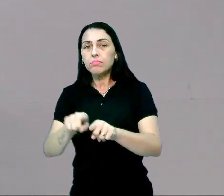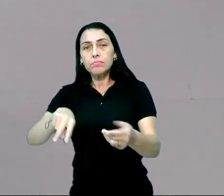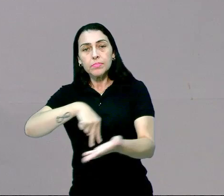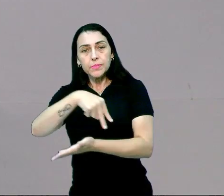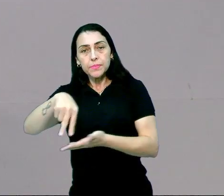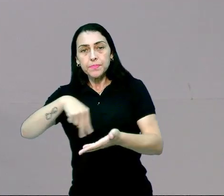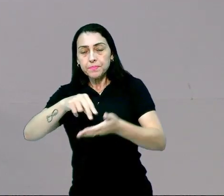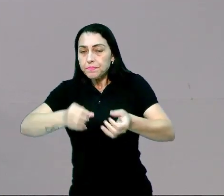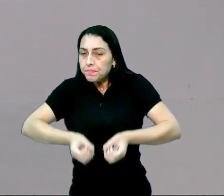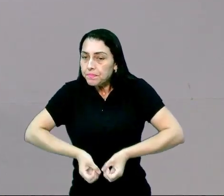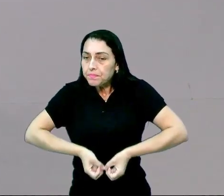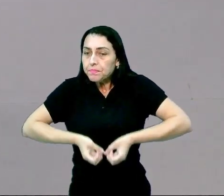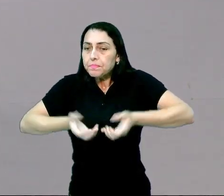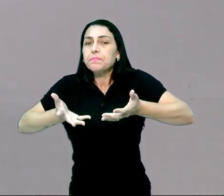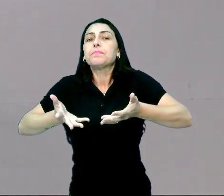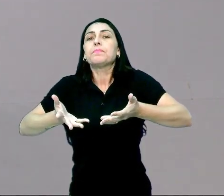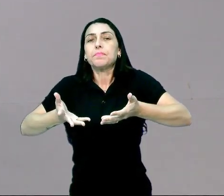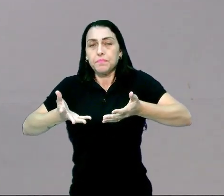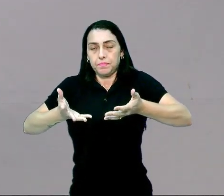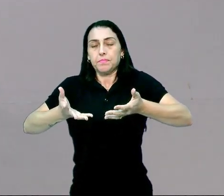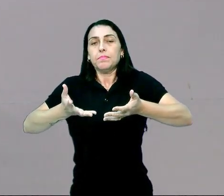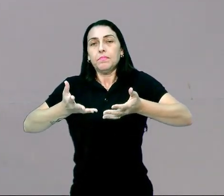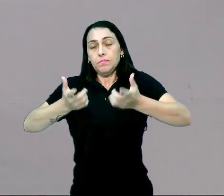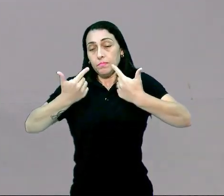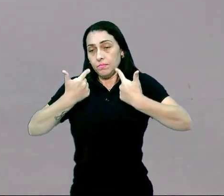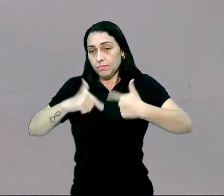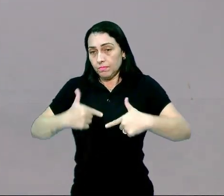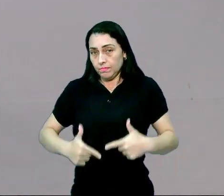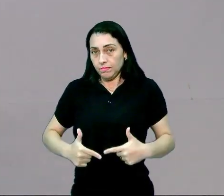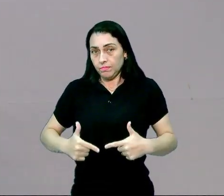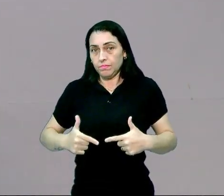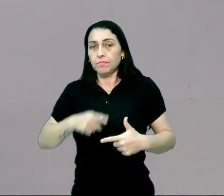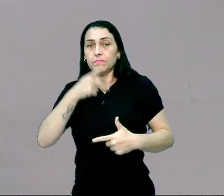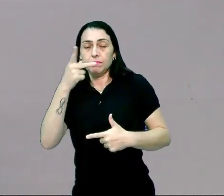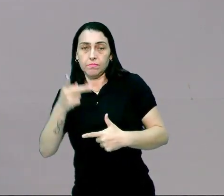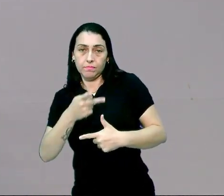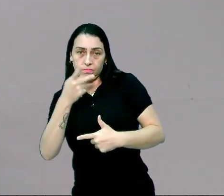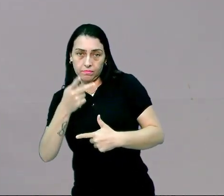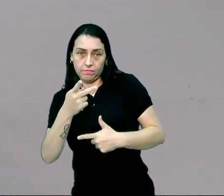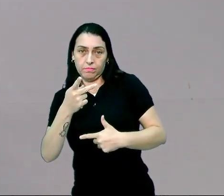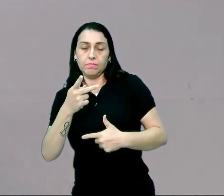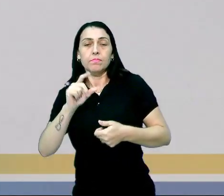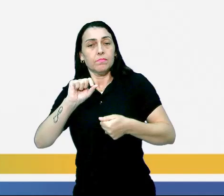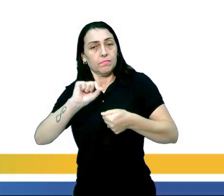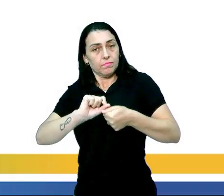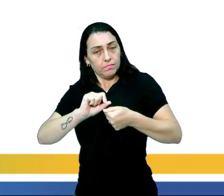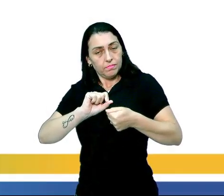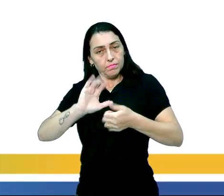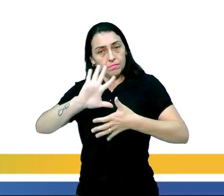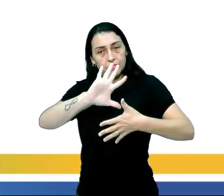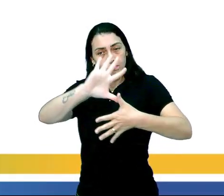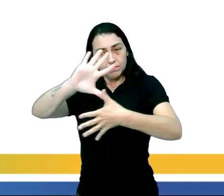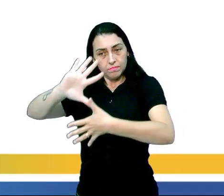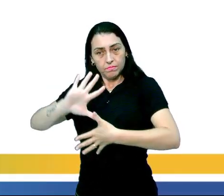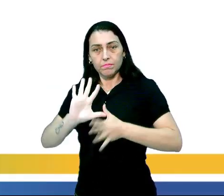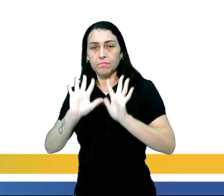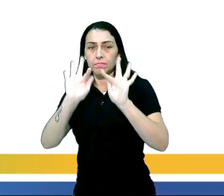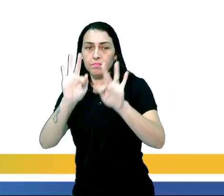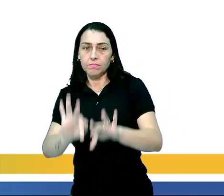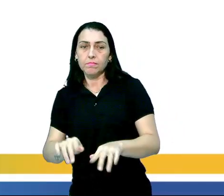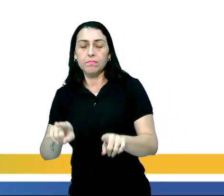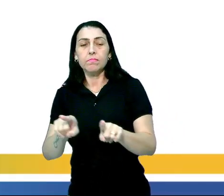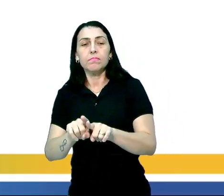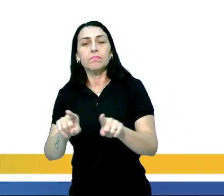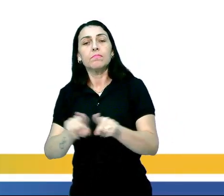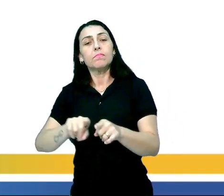formas de enaltecer essa linguagem. Então, tipo, o corpo falando, expressando, a gente vai fazendo esse mapeamento. E por fim, a gente tem